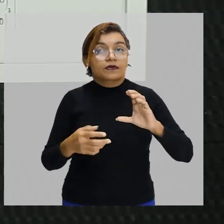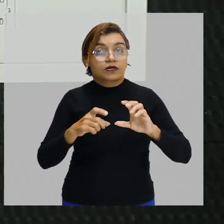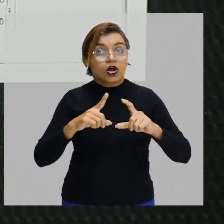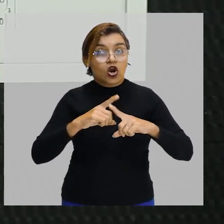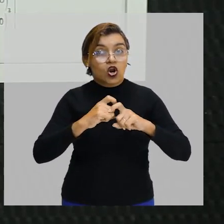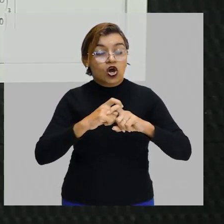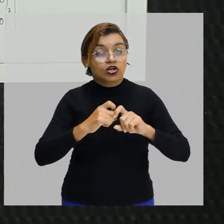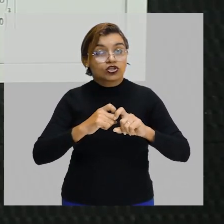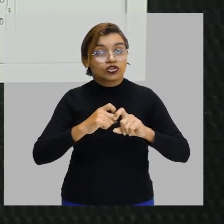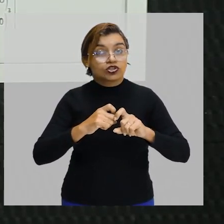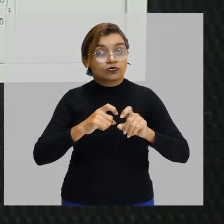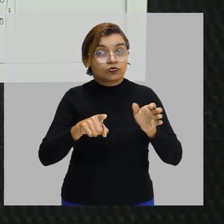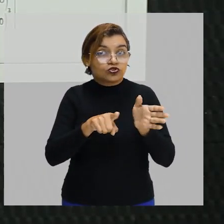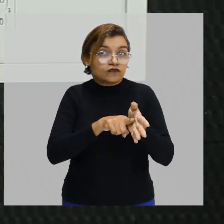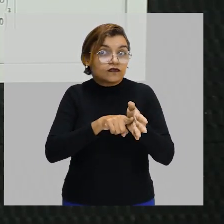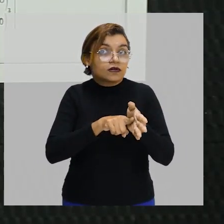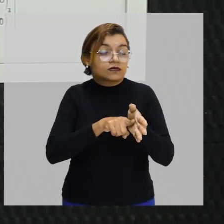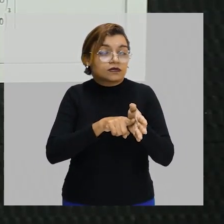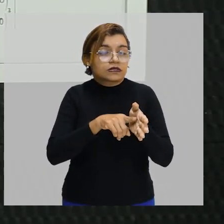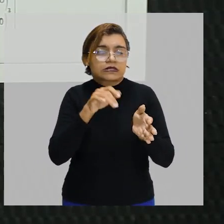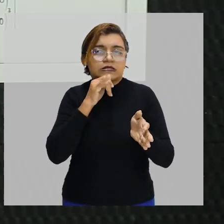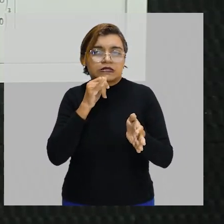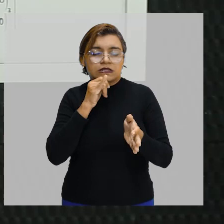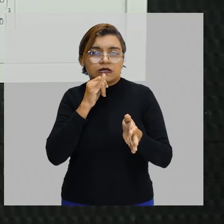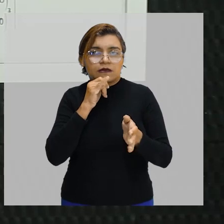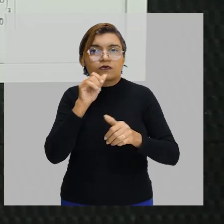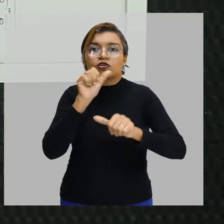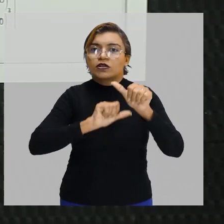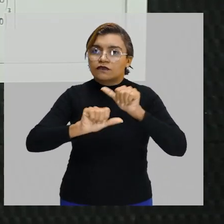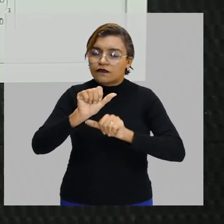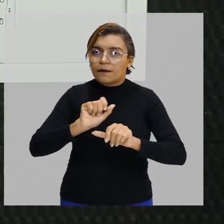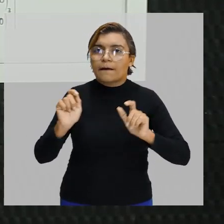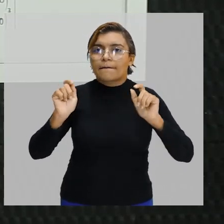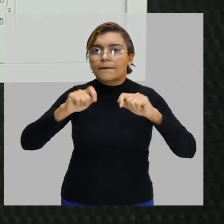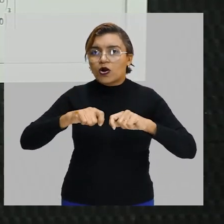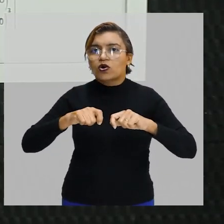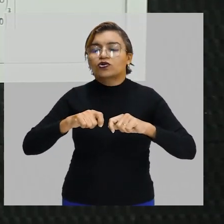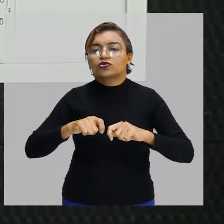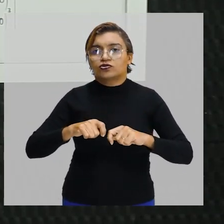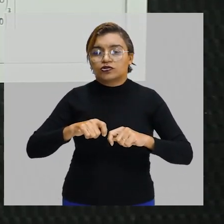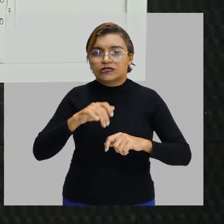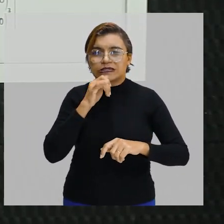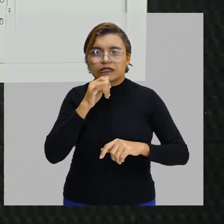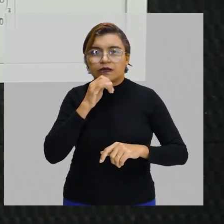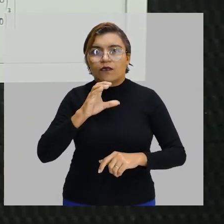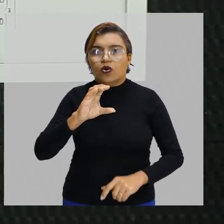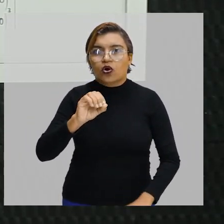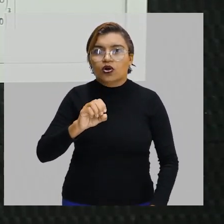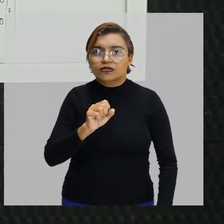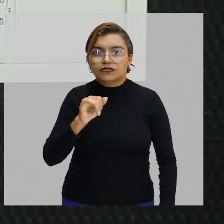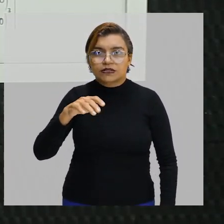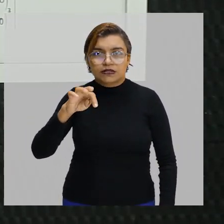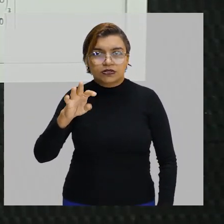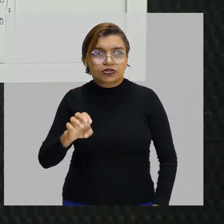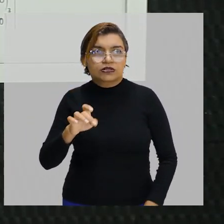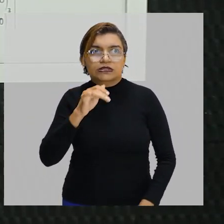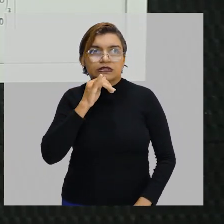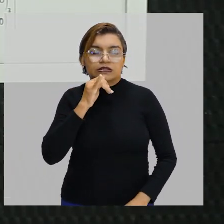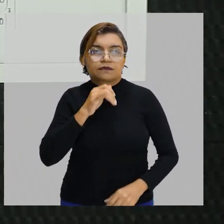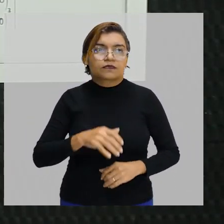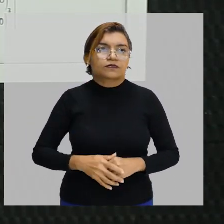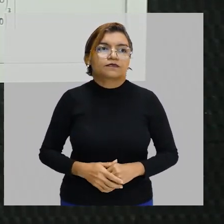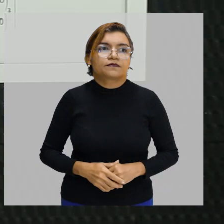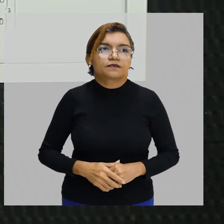pode transformar no logaritmo de um quociente. Ou seja, esse de log de 20 menos 2, você pode escrever